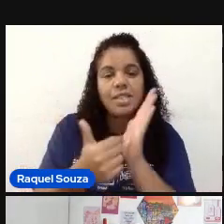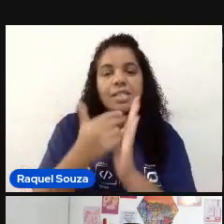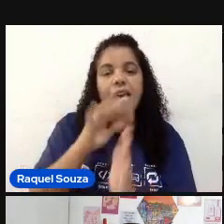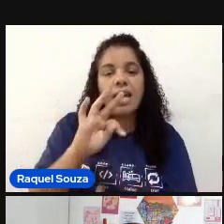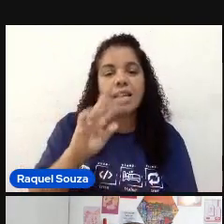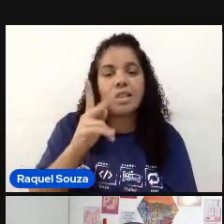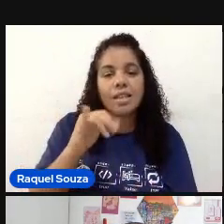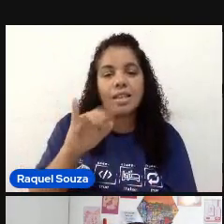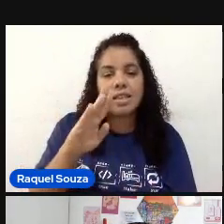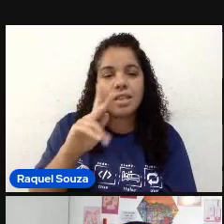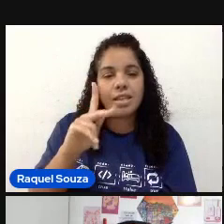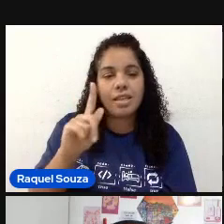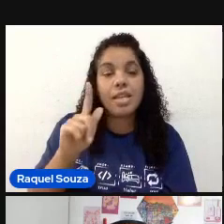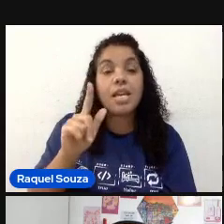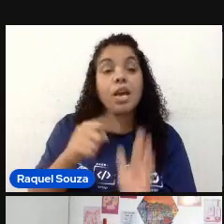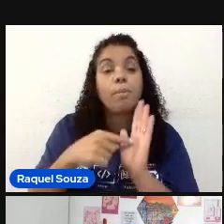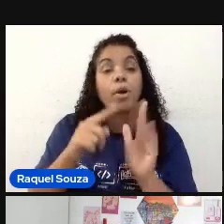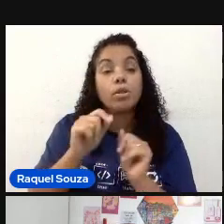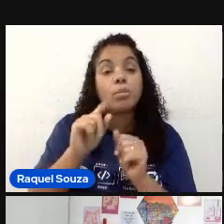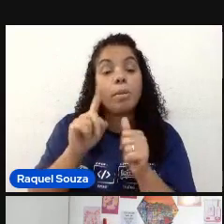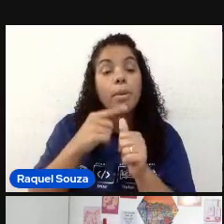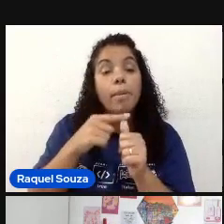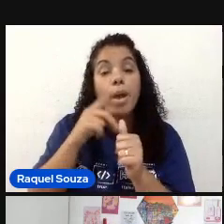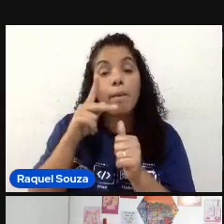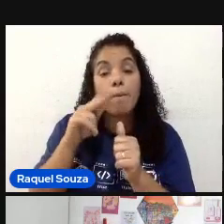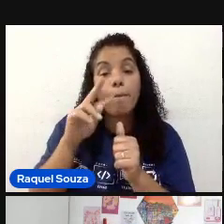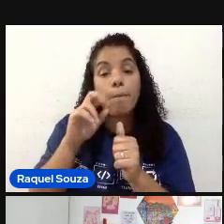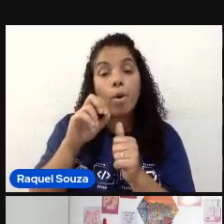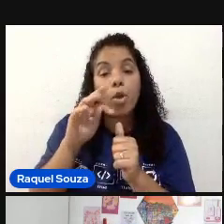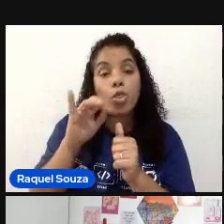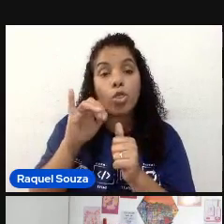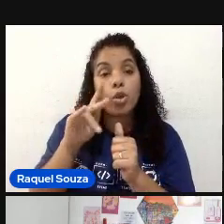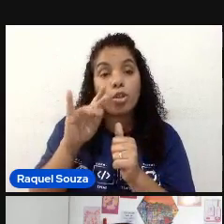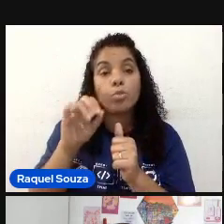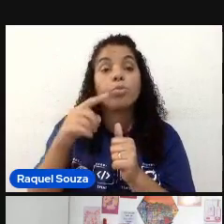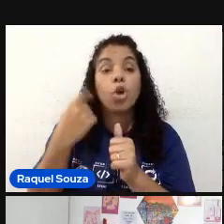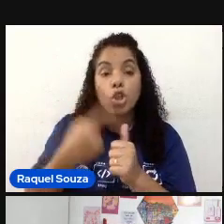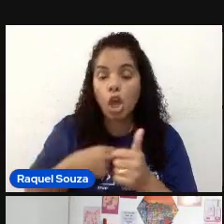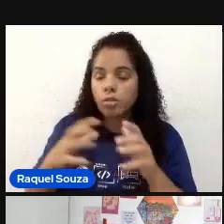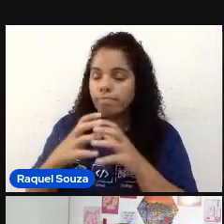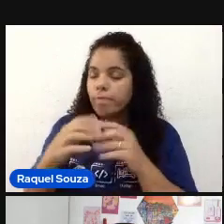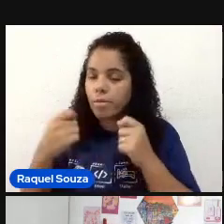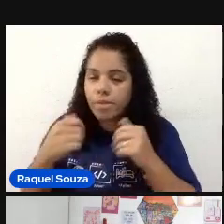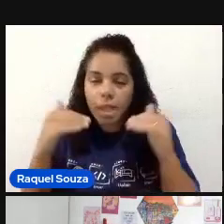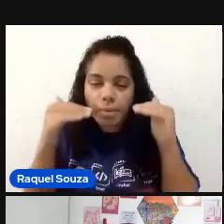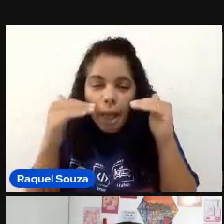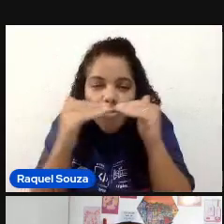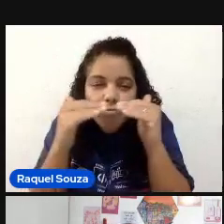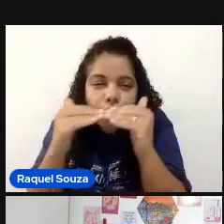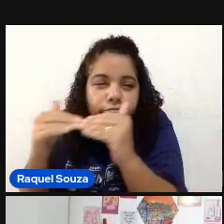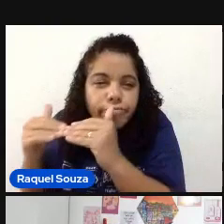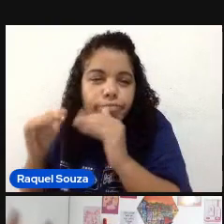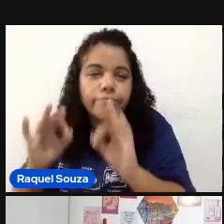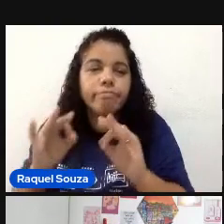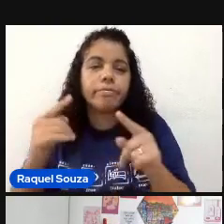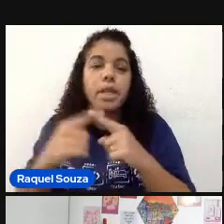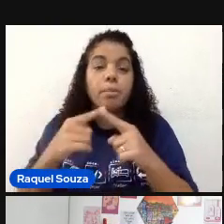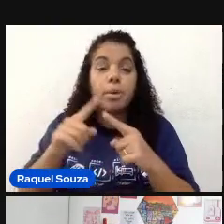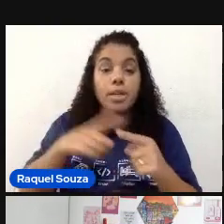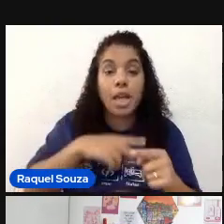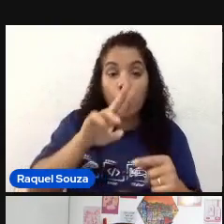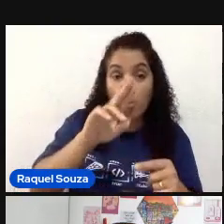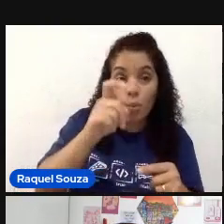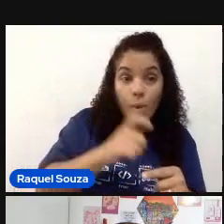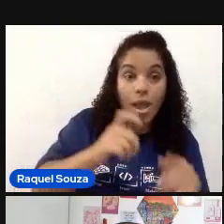ele basicamente um primeiro protótipo, e aí aqui onde a gente precisa, enquanto time, estar muito alinhado, porque nesse sentido o X ele